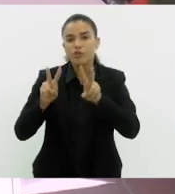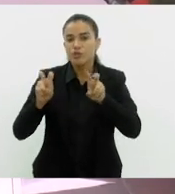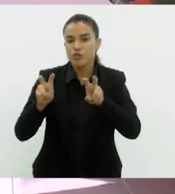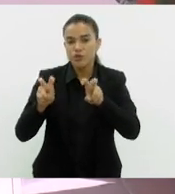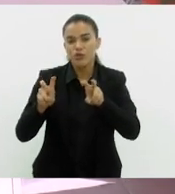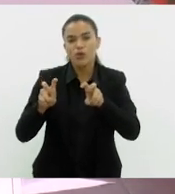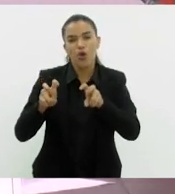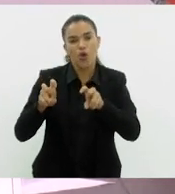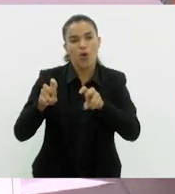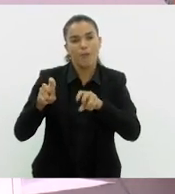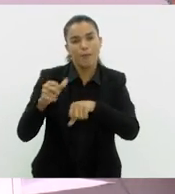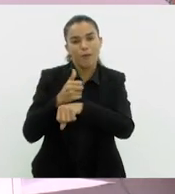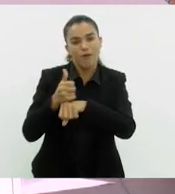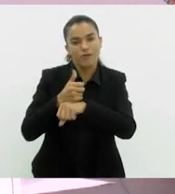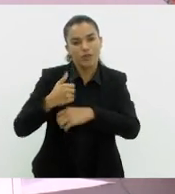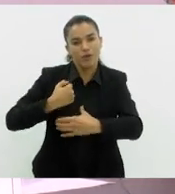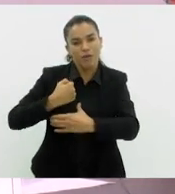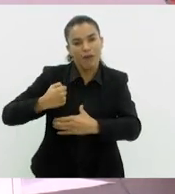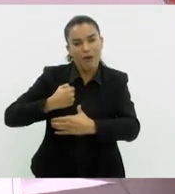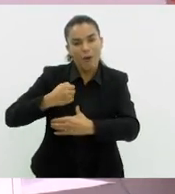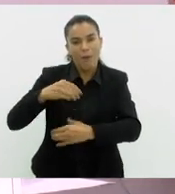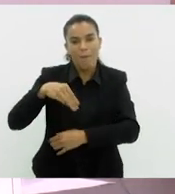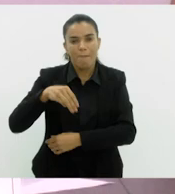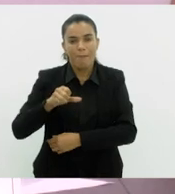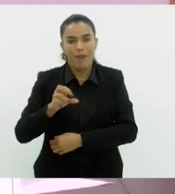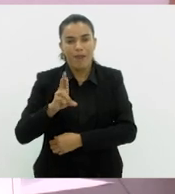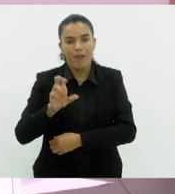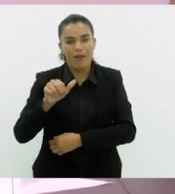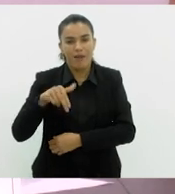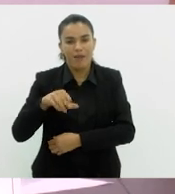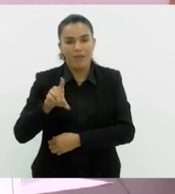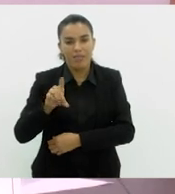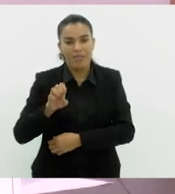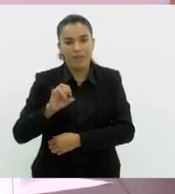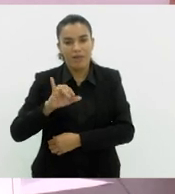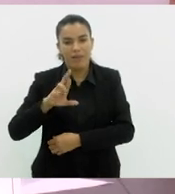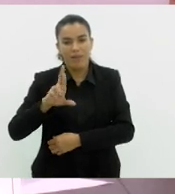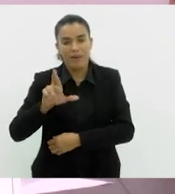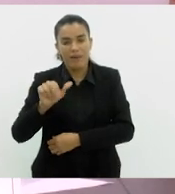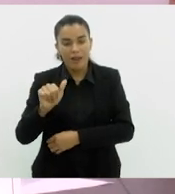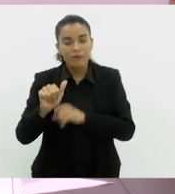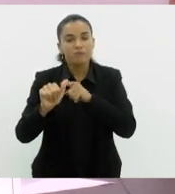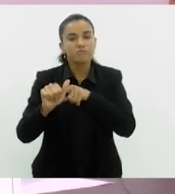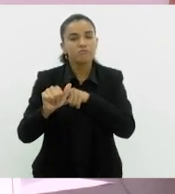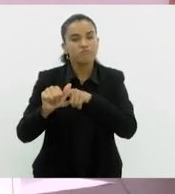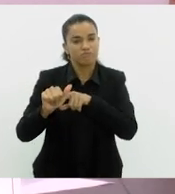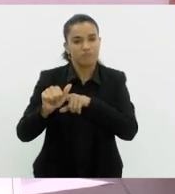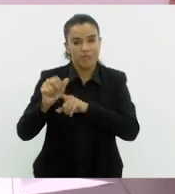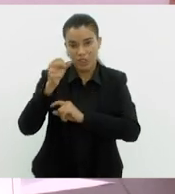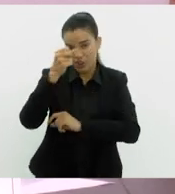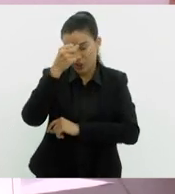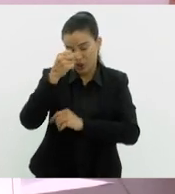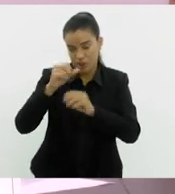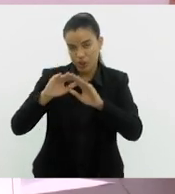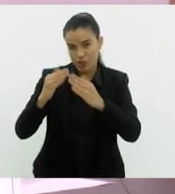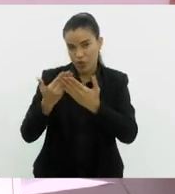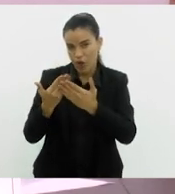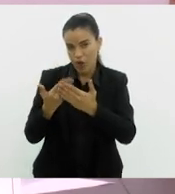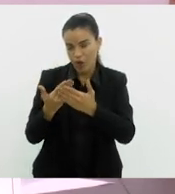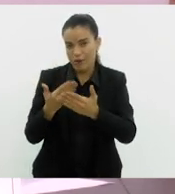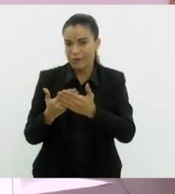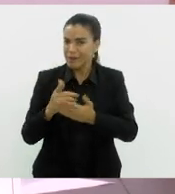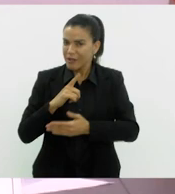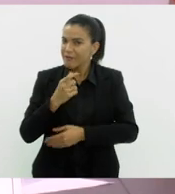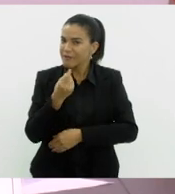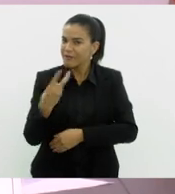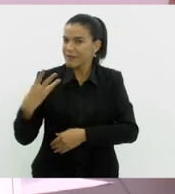né, lá de Niterói, que não são reconhecidas também na sua dignidade, e isso atravessa várias outras